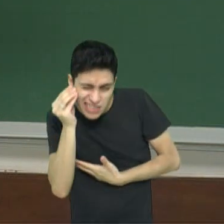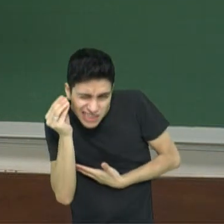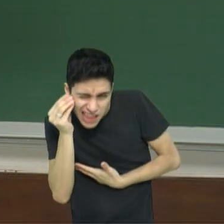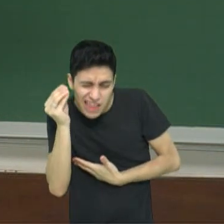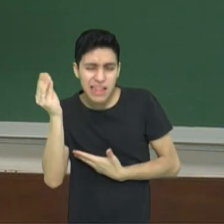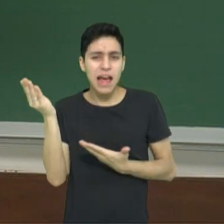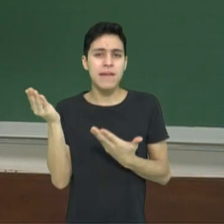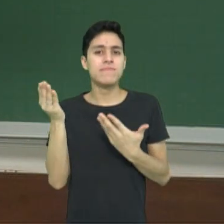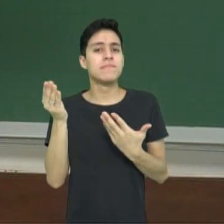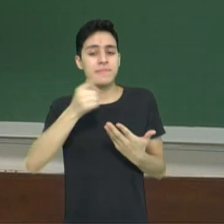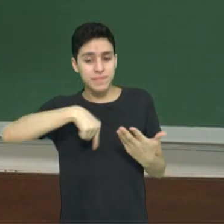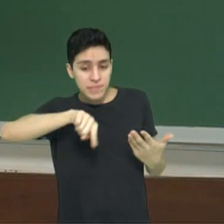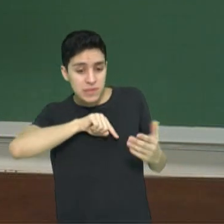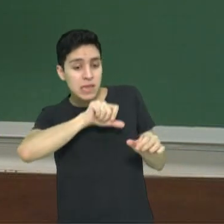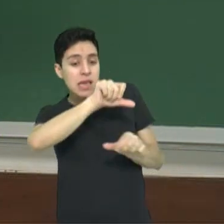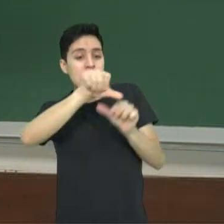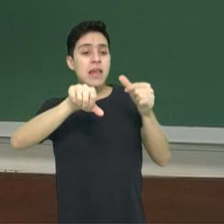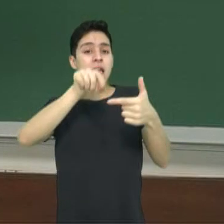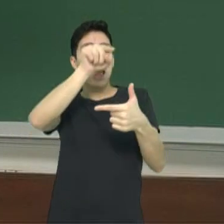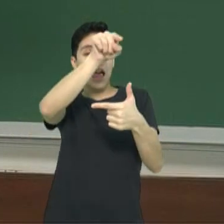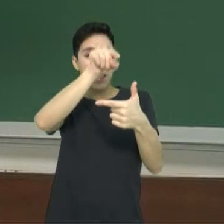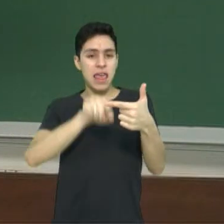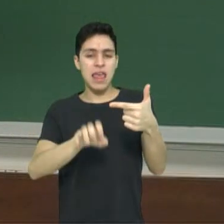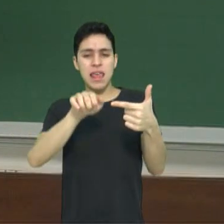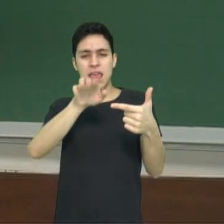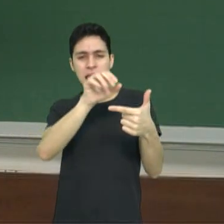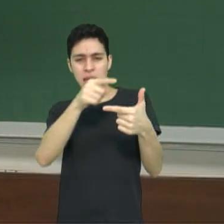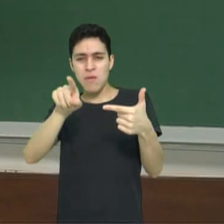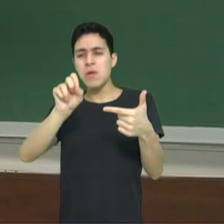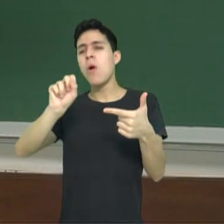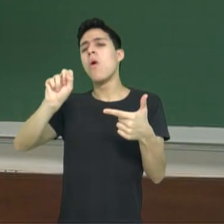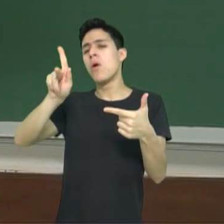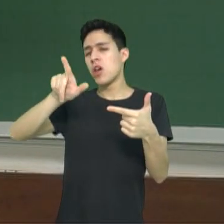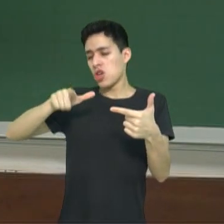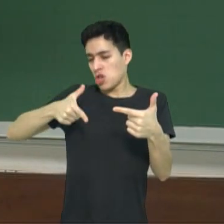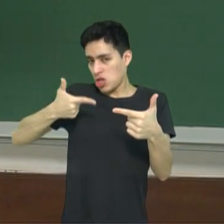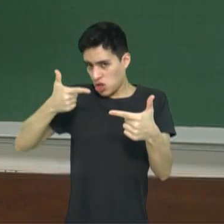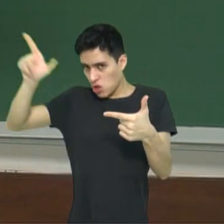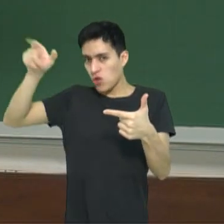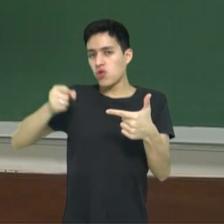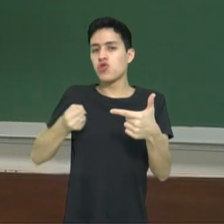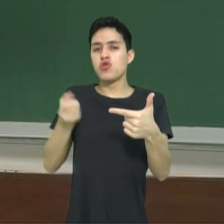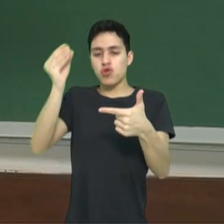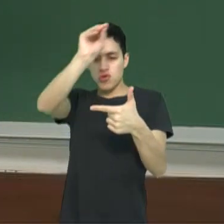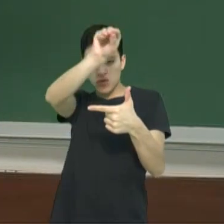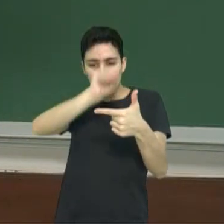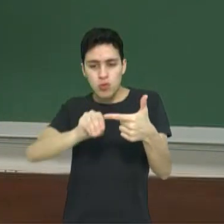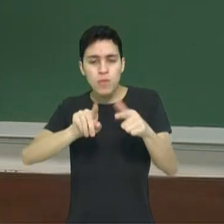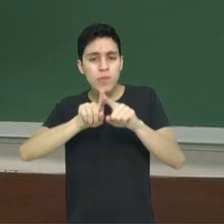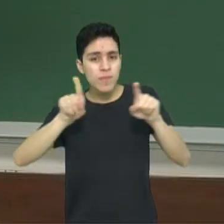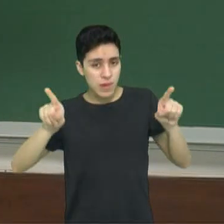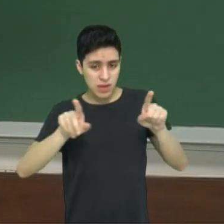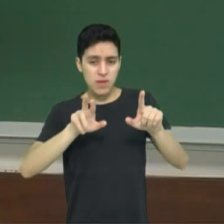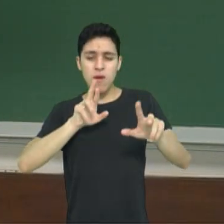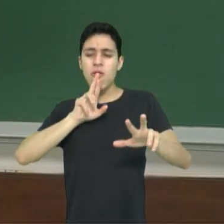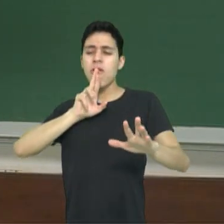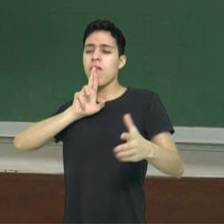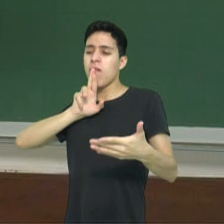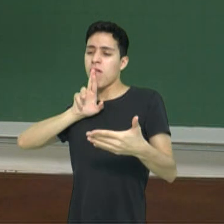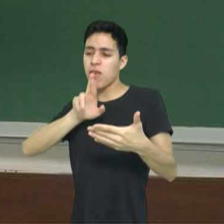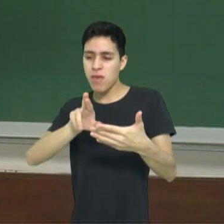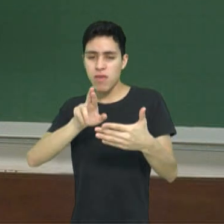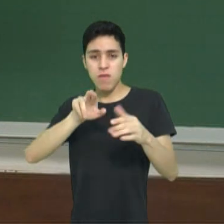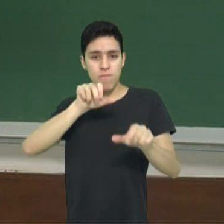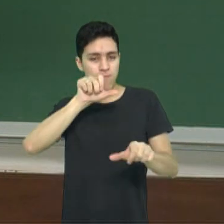alterar sim a equação. Nós vamos trabalhar com outros números, tá bom? Mas o resultado você vai ver que